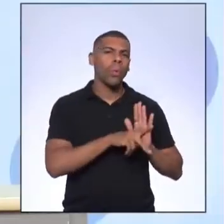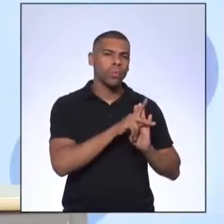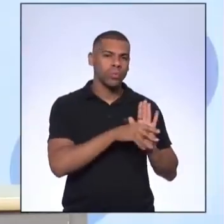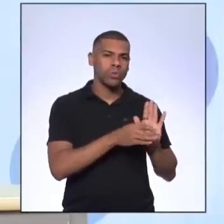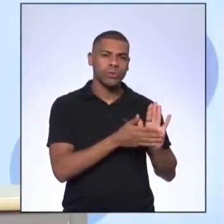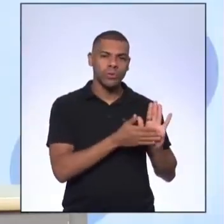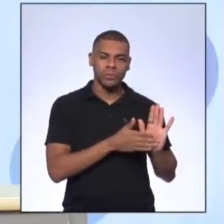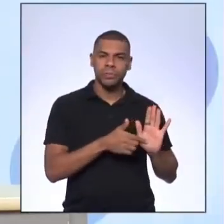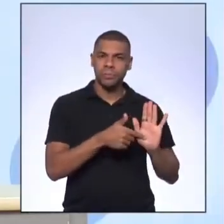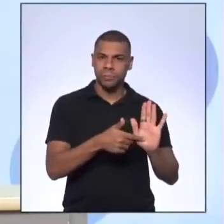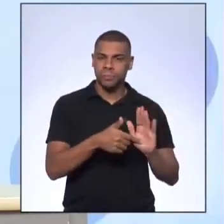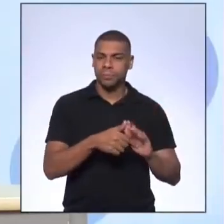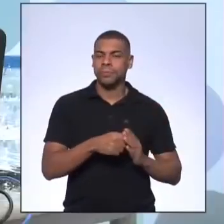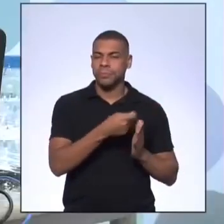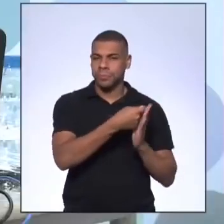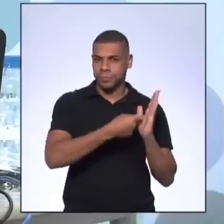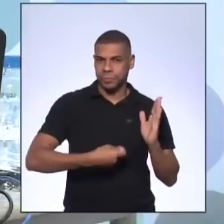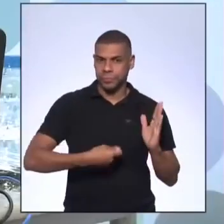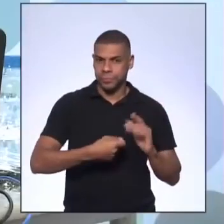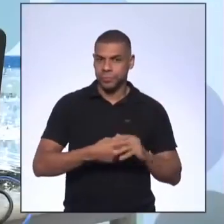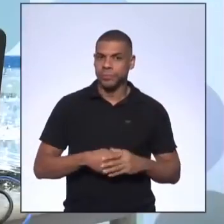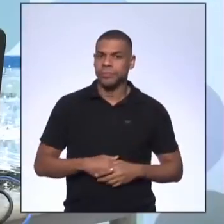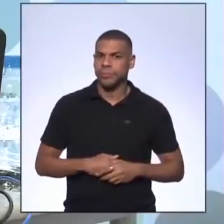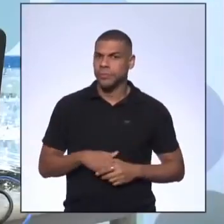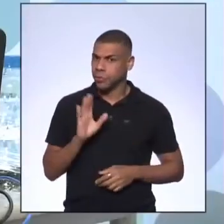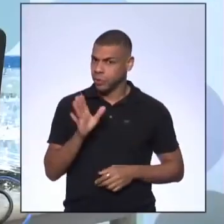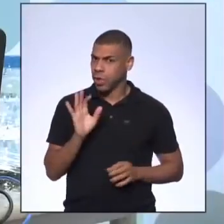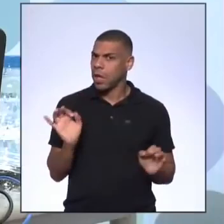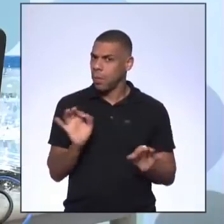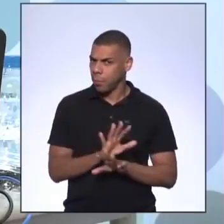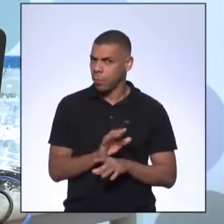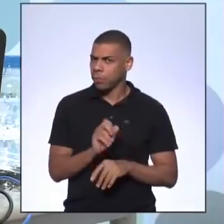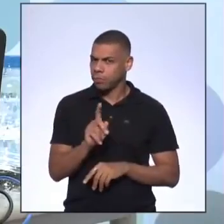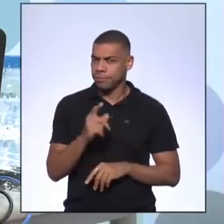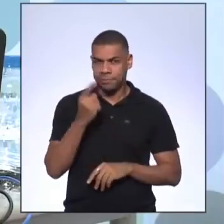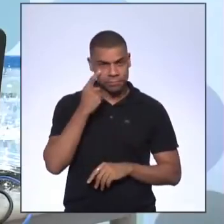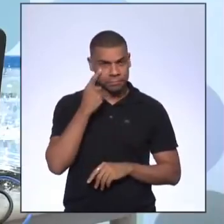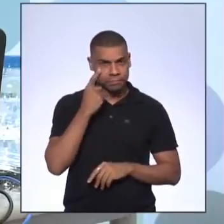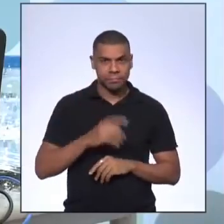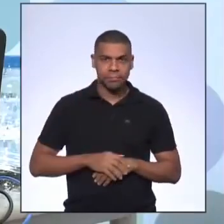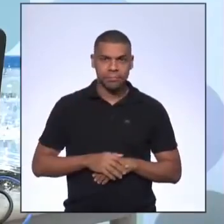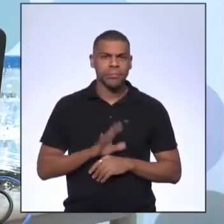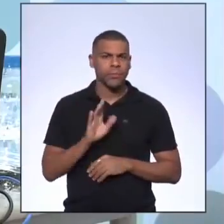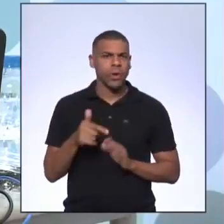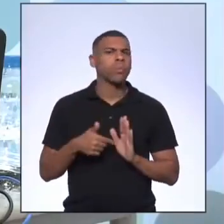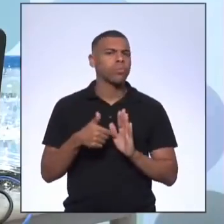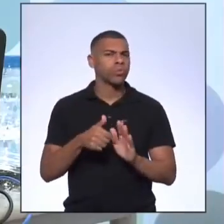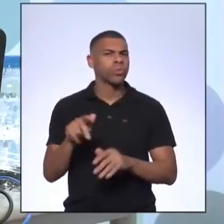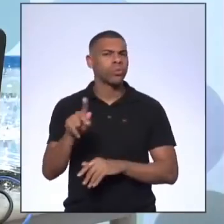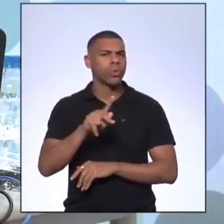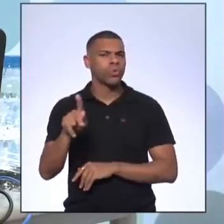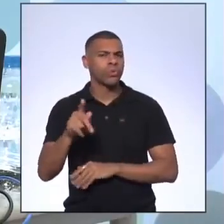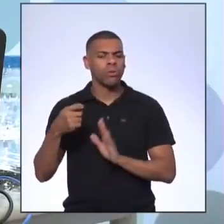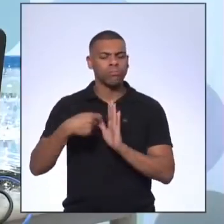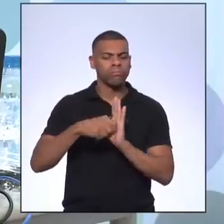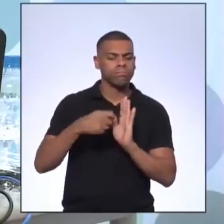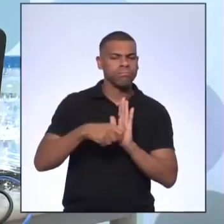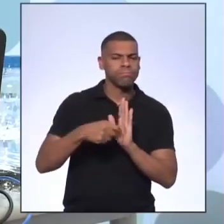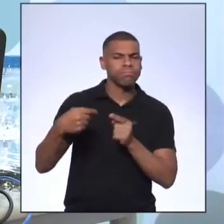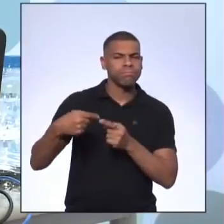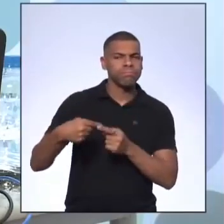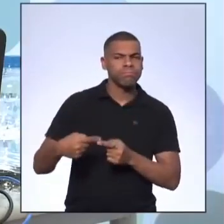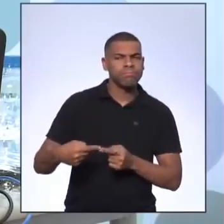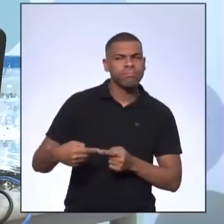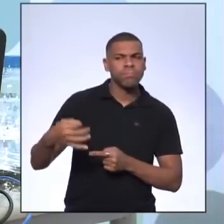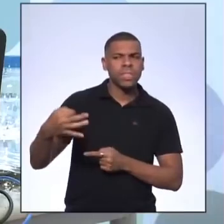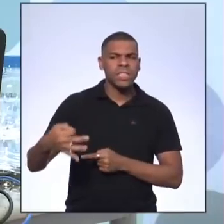no projeto de texto. Exatamente. Nós já desenvolvemos, já está pronto esse projeto de texto, né? Já mostrou para o seu professor, já conferiu se está certo, se você precisa